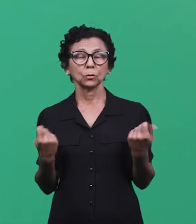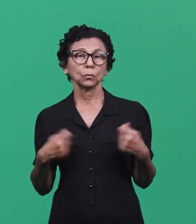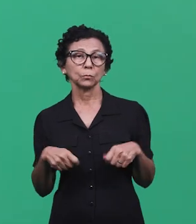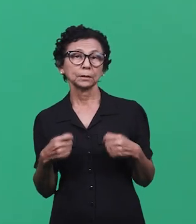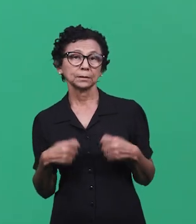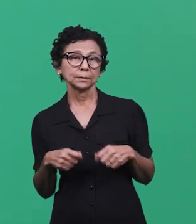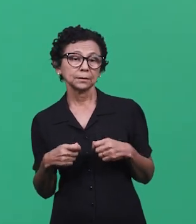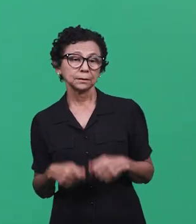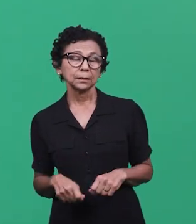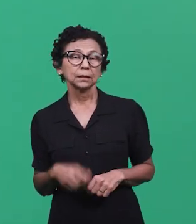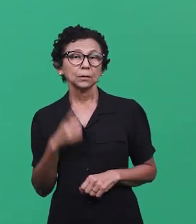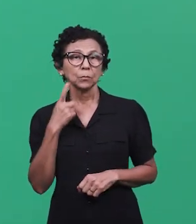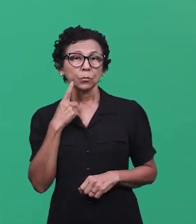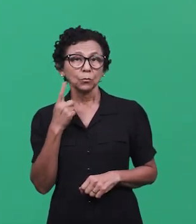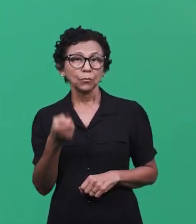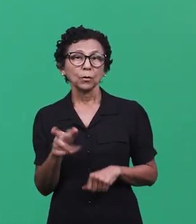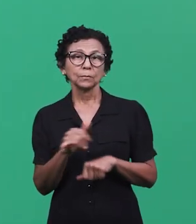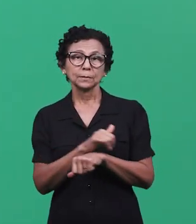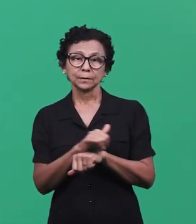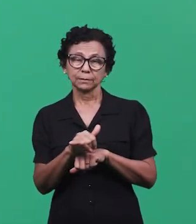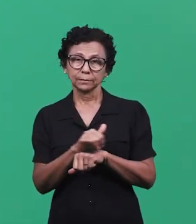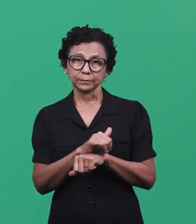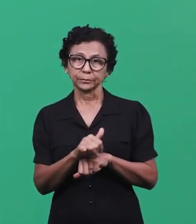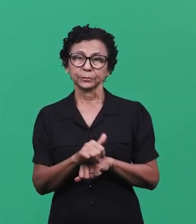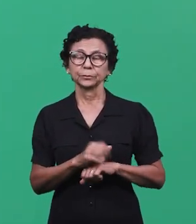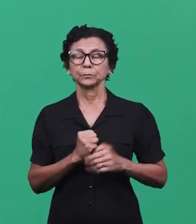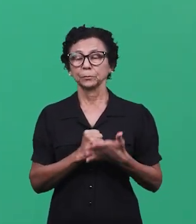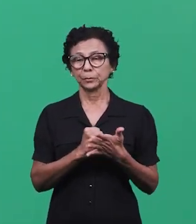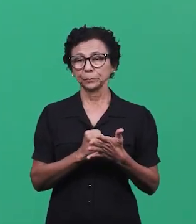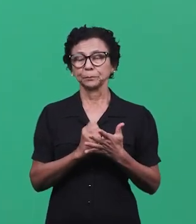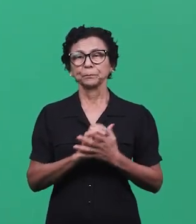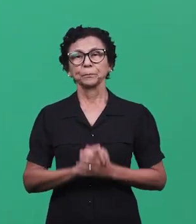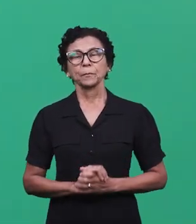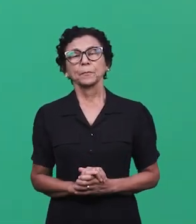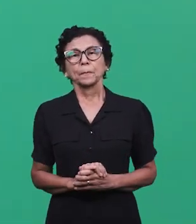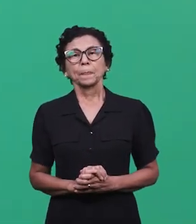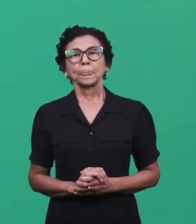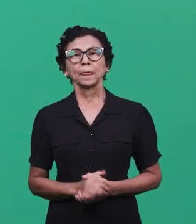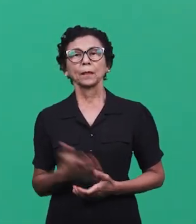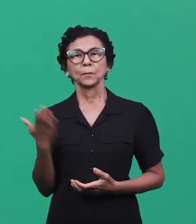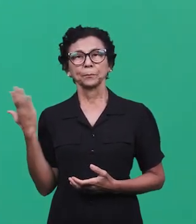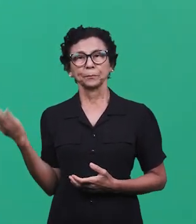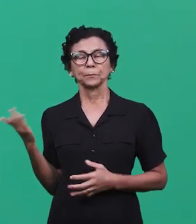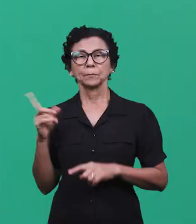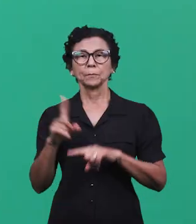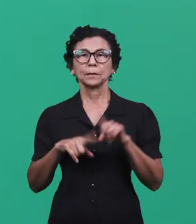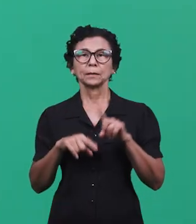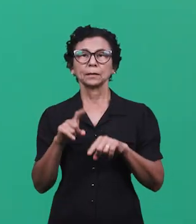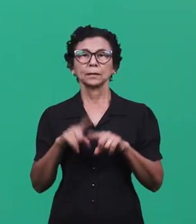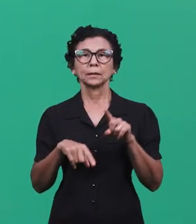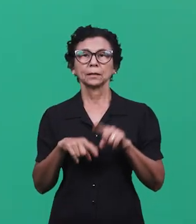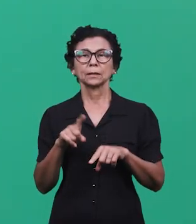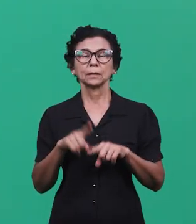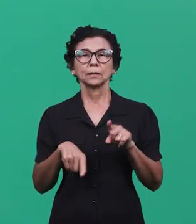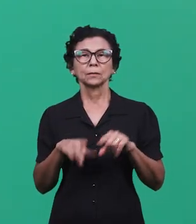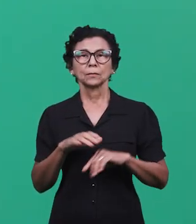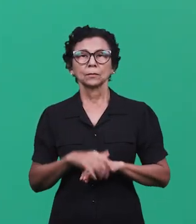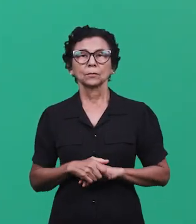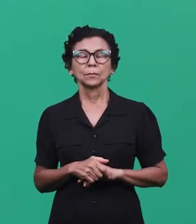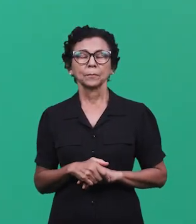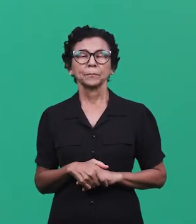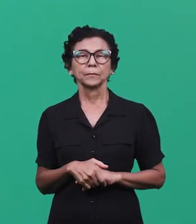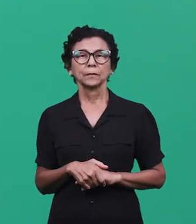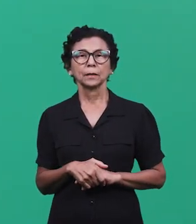apoiar possibilidades para essa comunicação. Então, eu trouxe aqui este material, que ele é chamado de